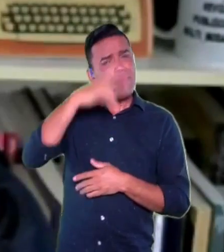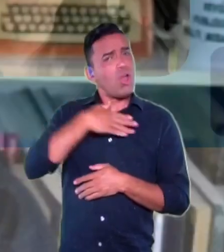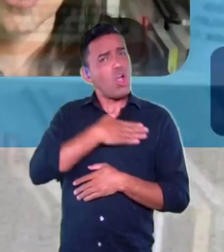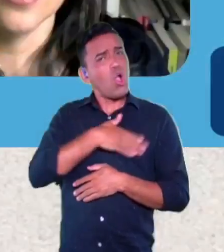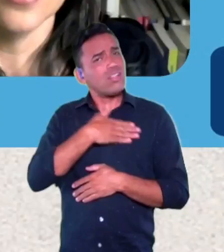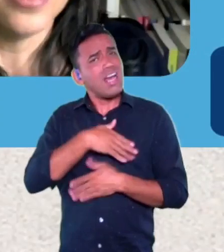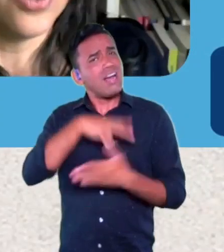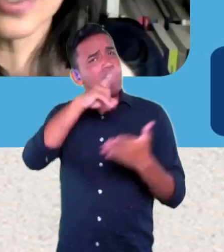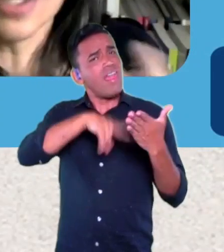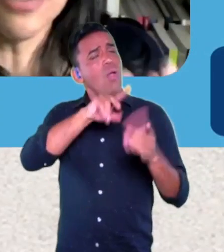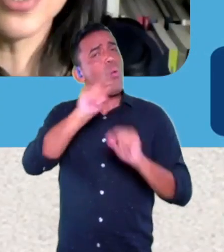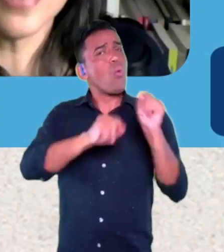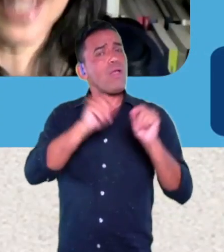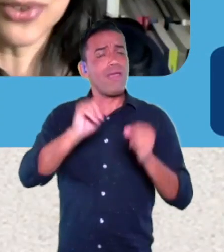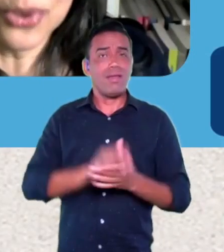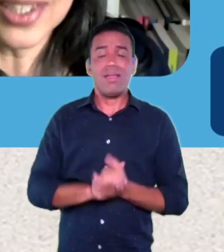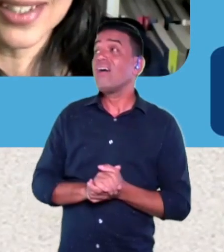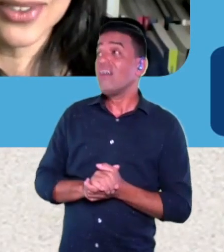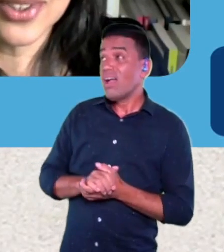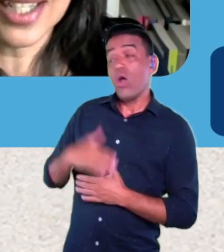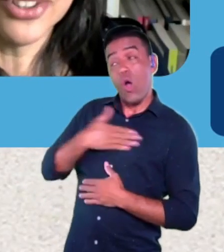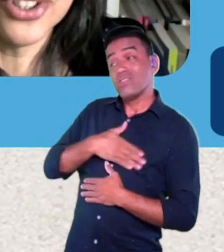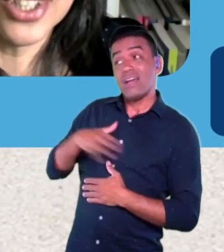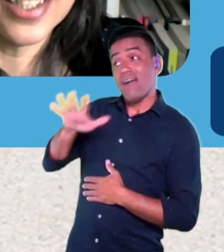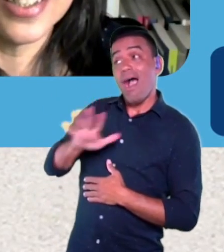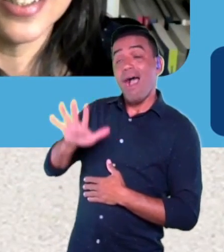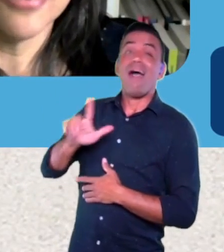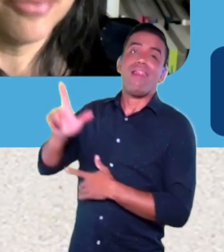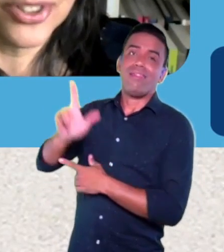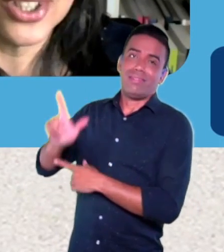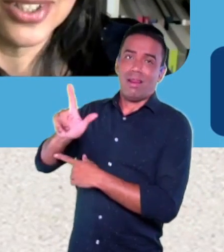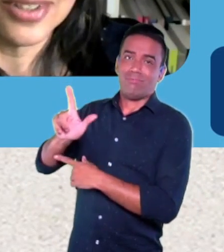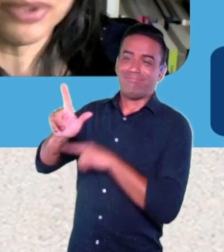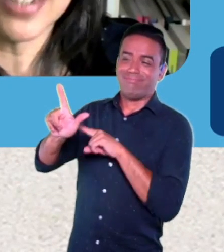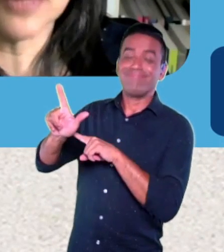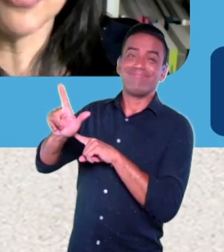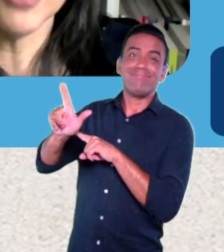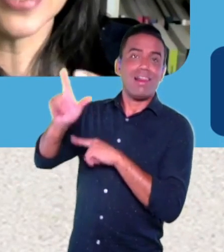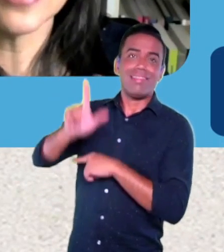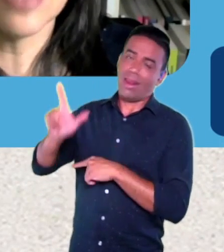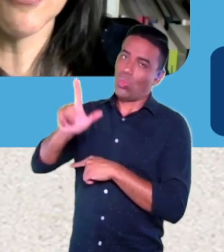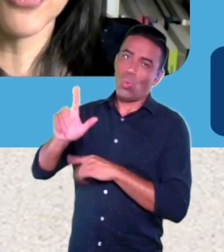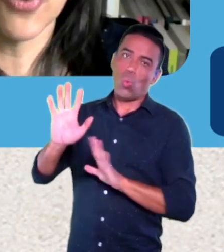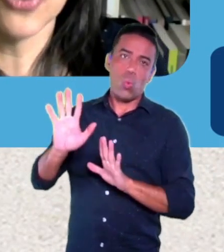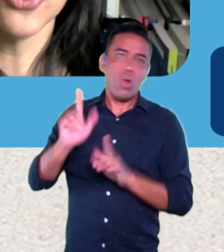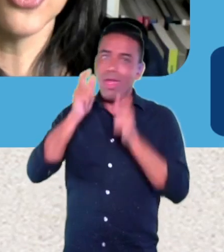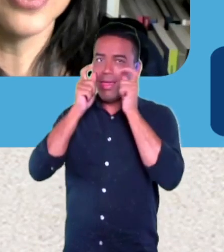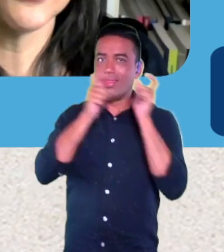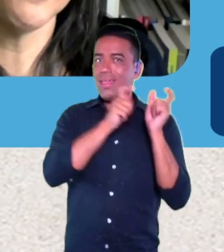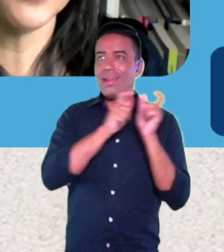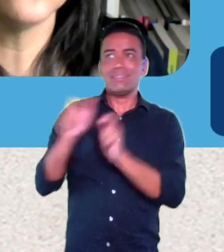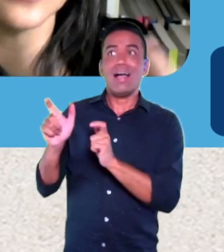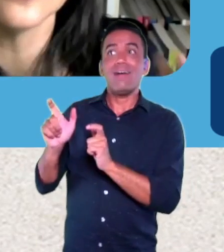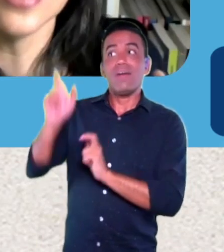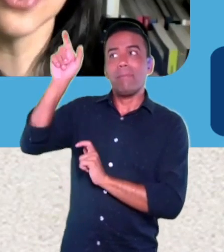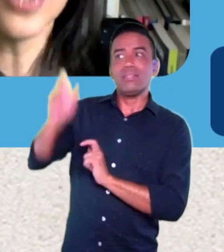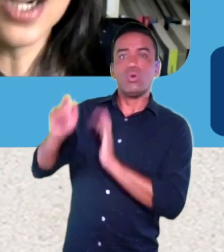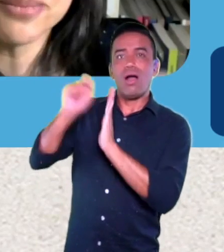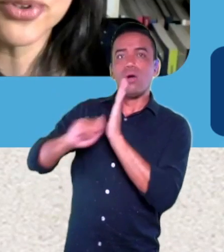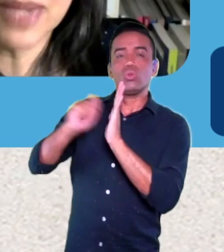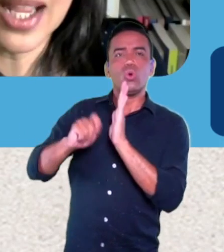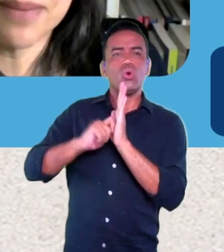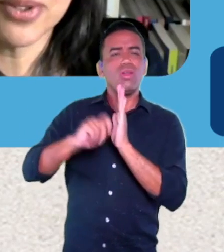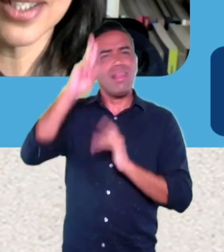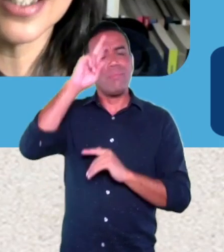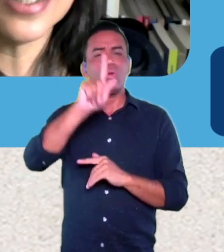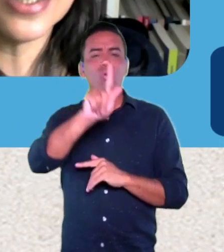assim? Eu gostava de literatura, gostava por exemplo, eu me interessava por um autor, eu lembro que eu peguei o Graciliano